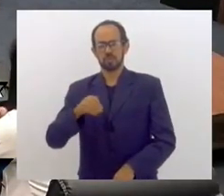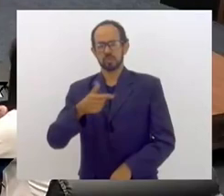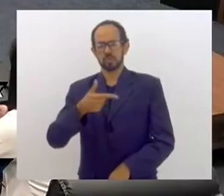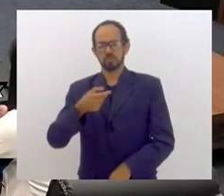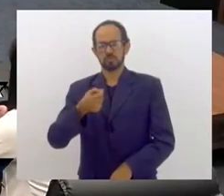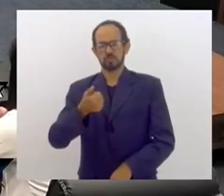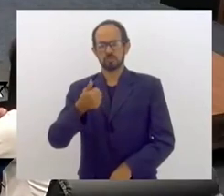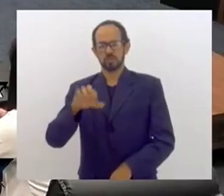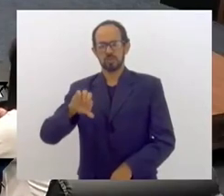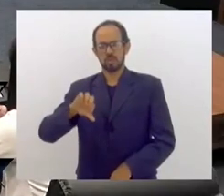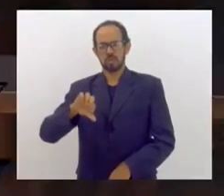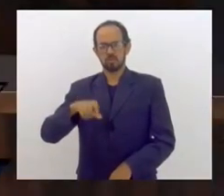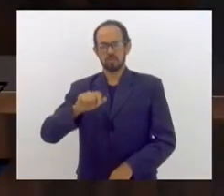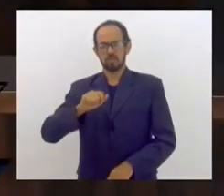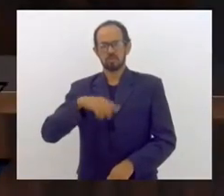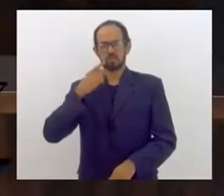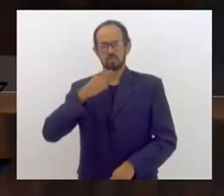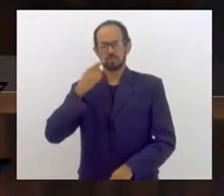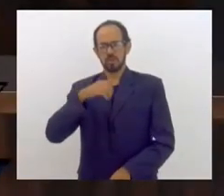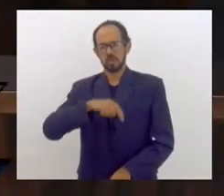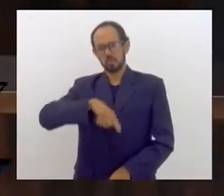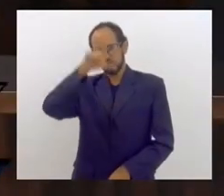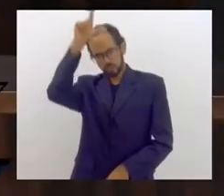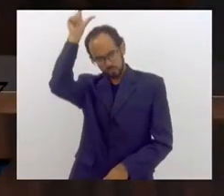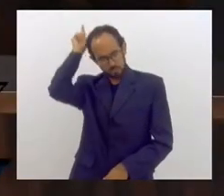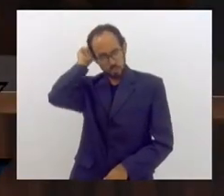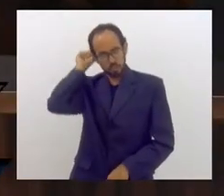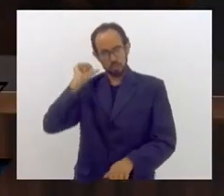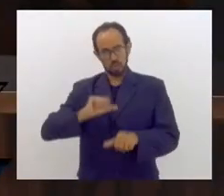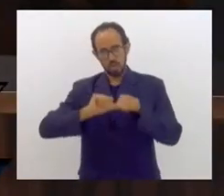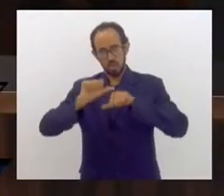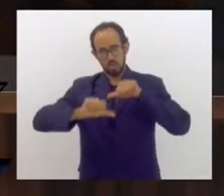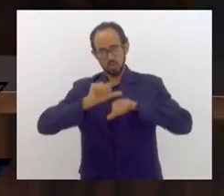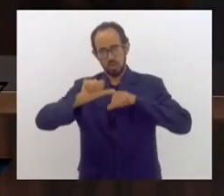1130/2019, de autoria do deputado Luiz Paulo, que altera a lei